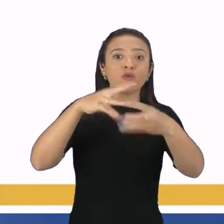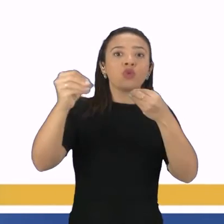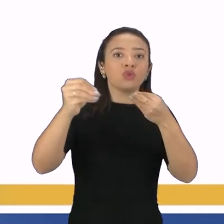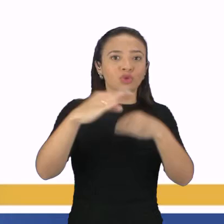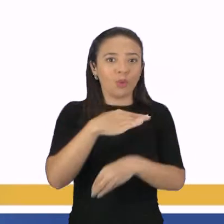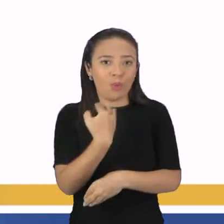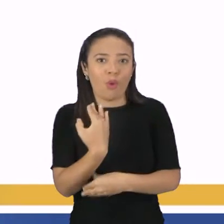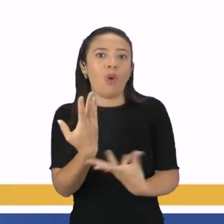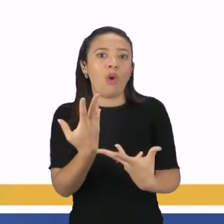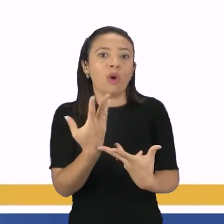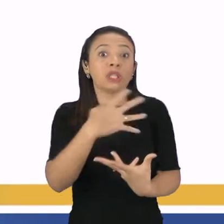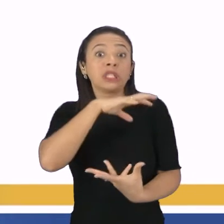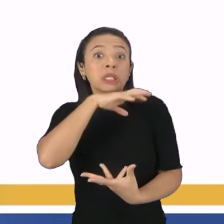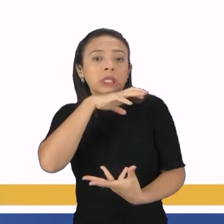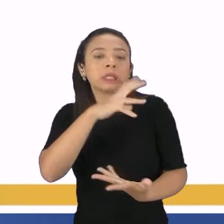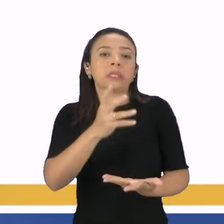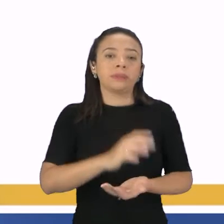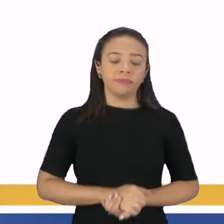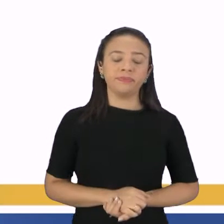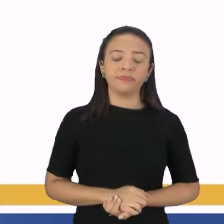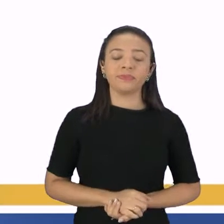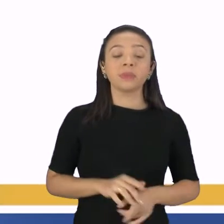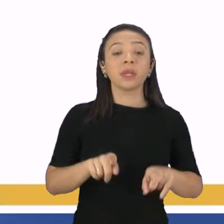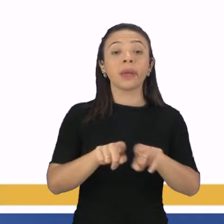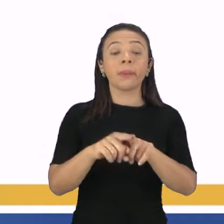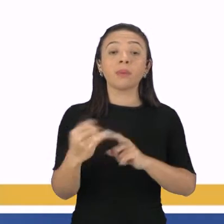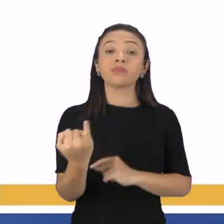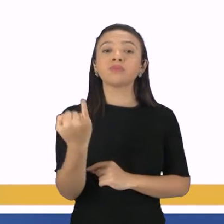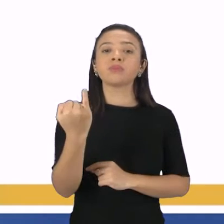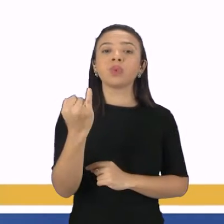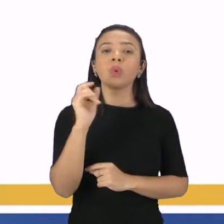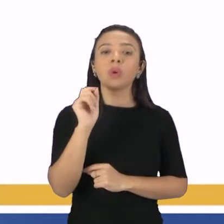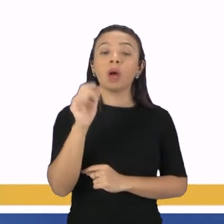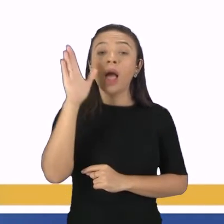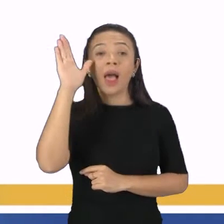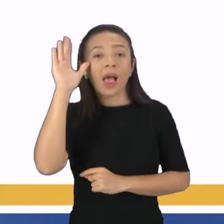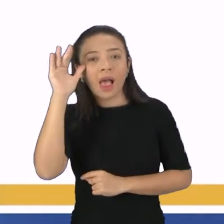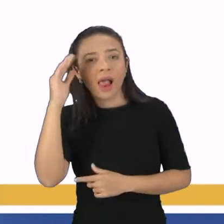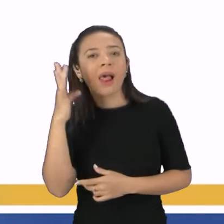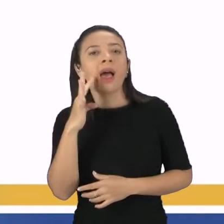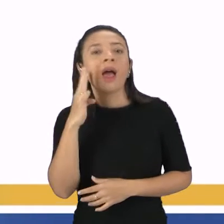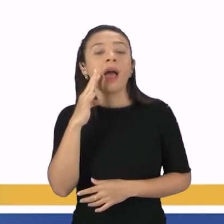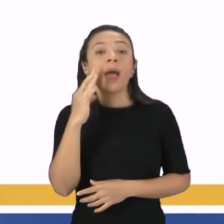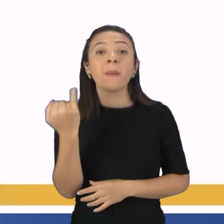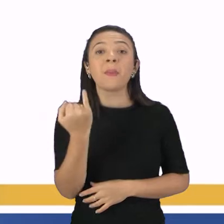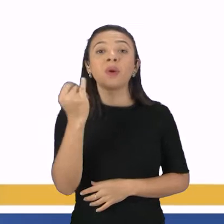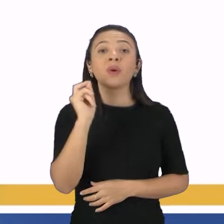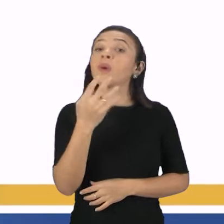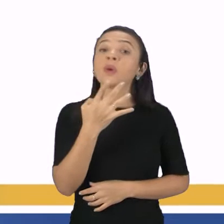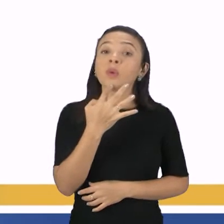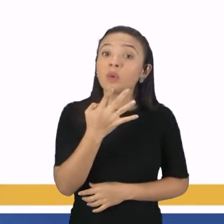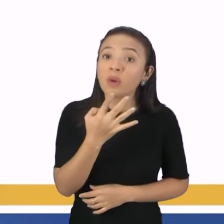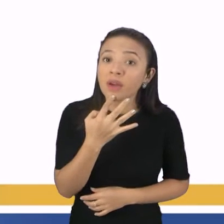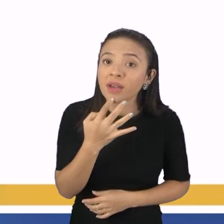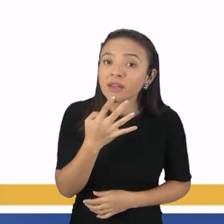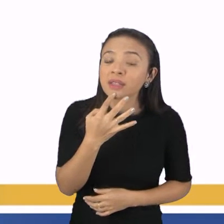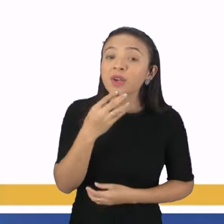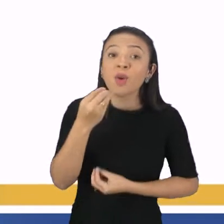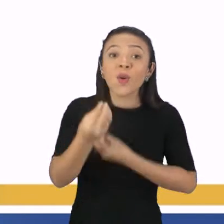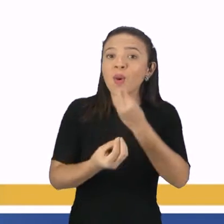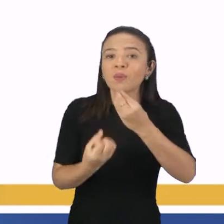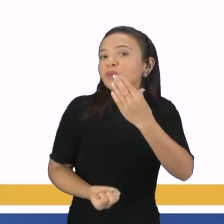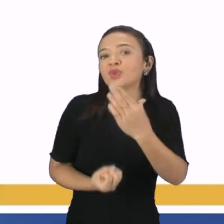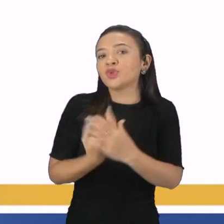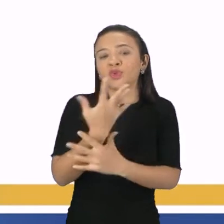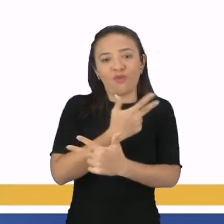muito interessante quando a gente vê a história. Eu já falei isso para vocês, é bom quando a gente conhece a história das coisas,